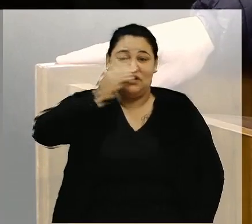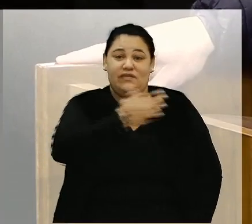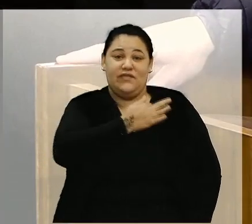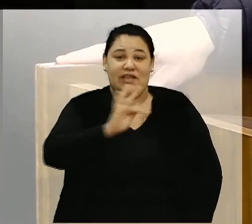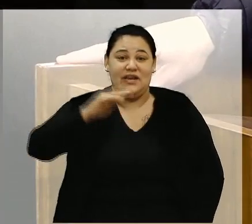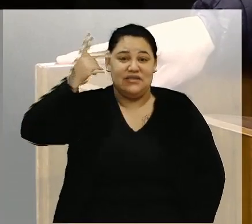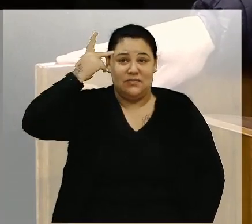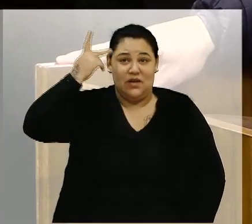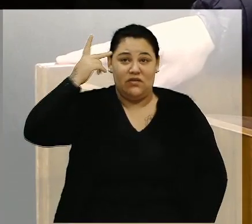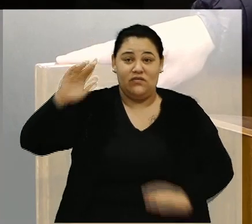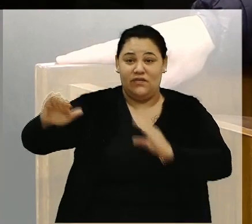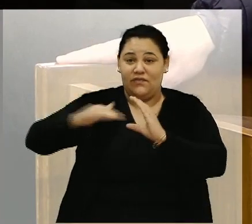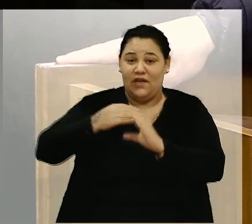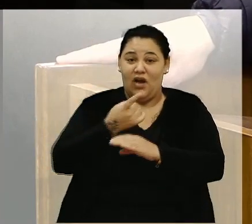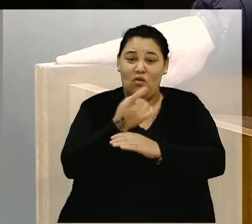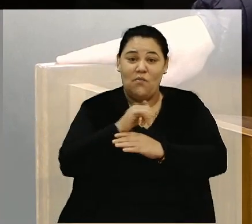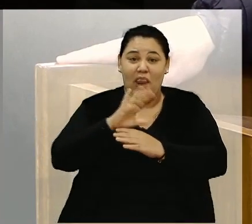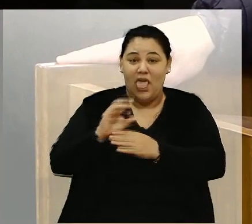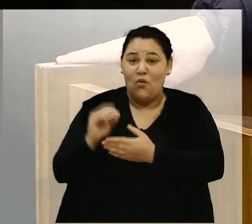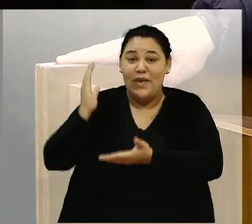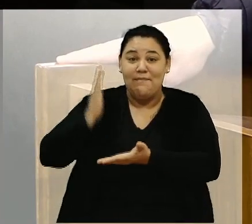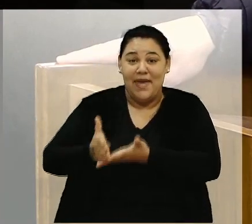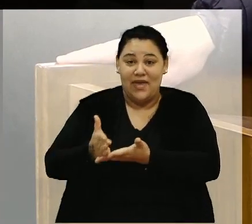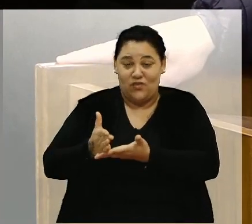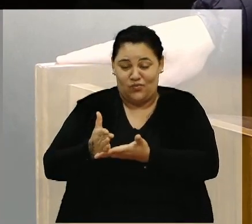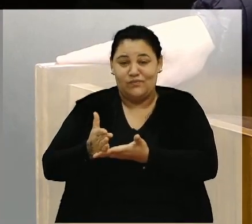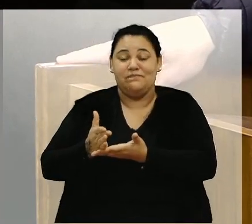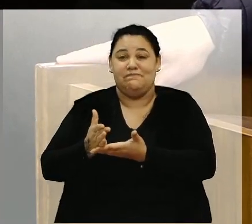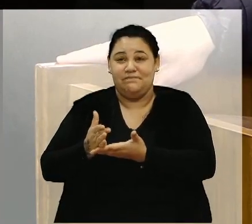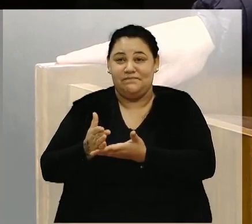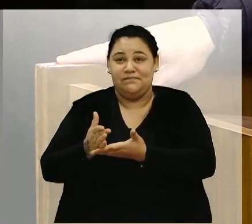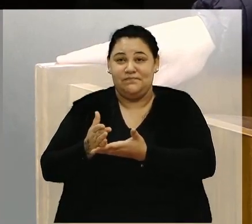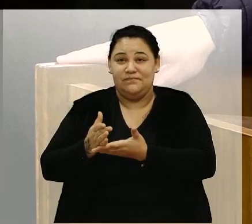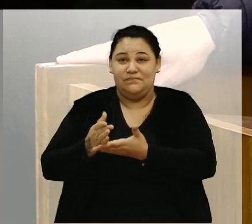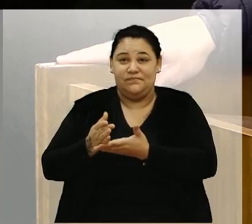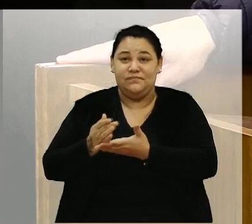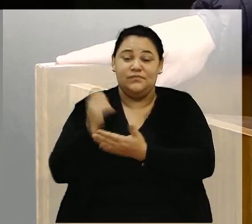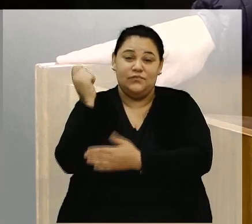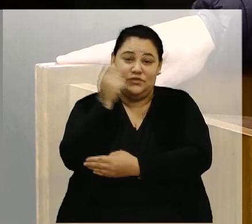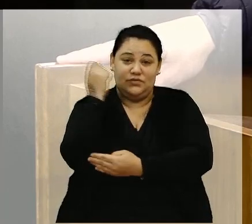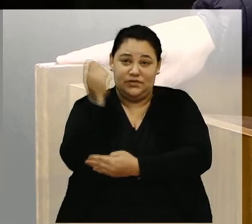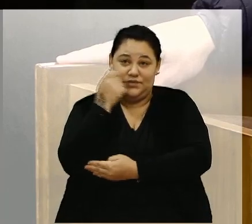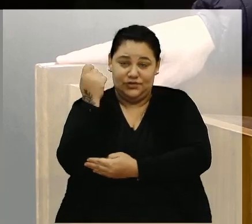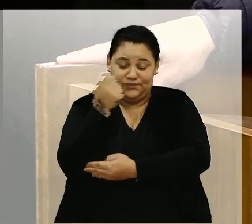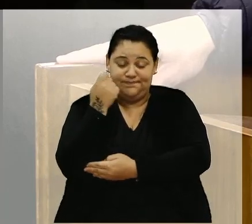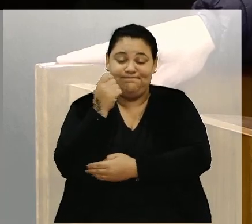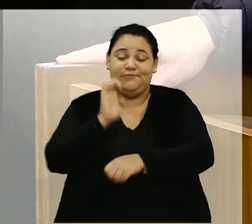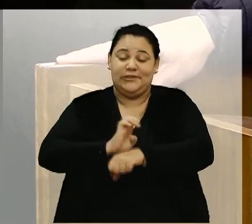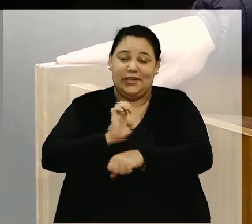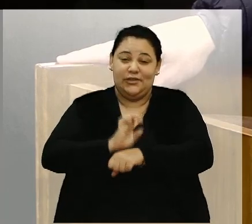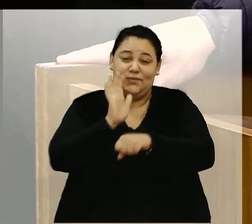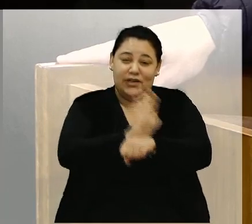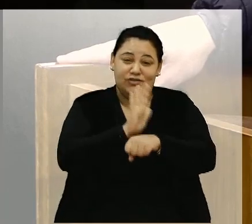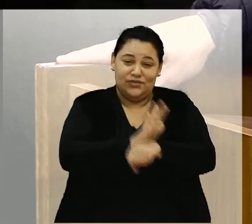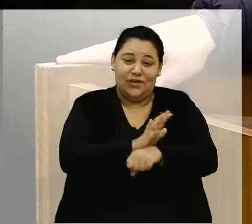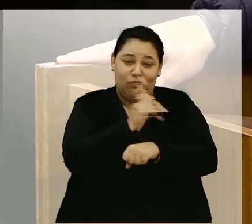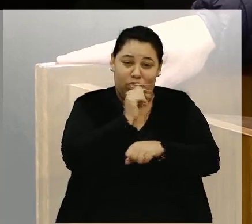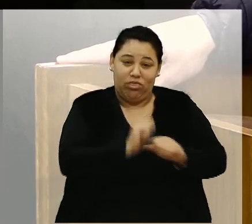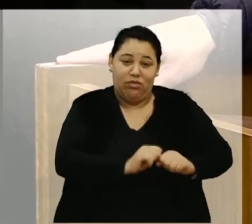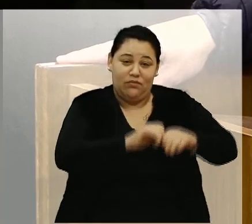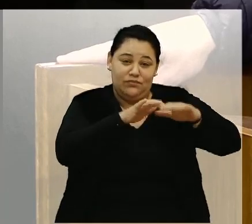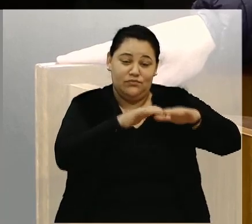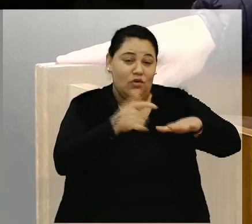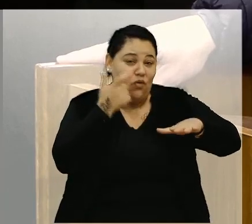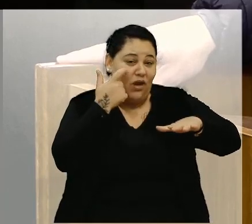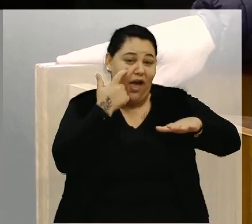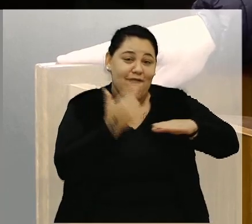Paulo vai destinar em torno de 1,5 milhão aqui para o nosso estado para ajudar nas enchentes. É um olhar lá de